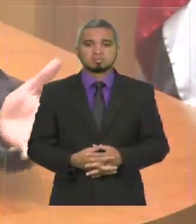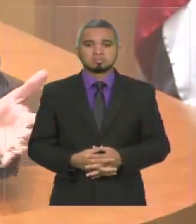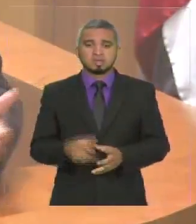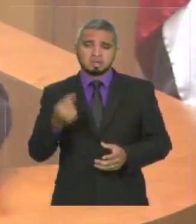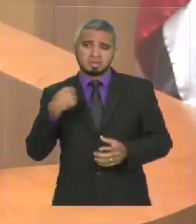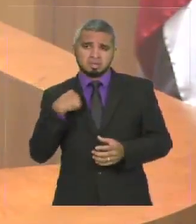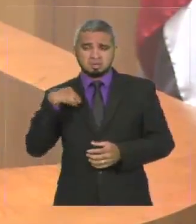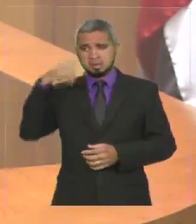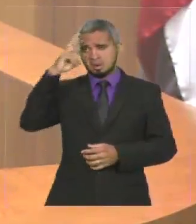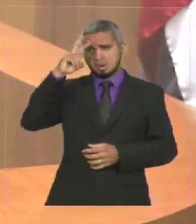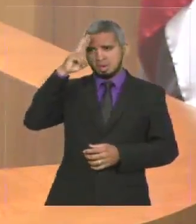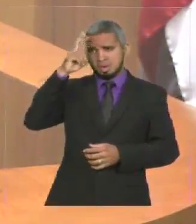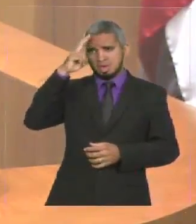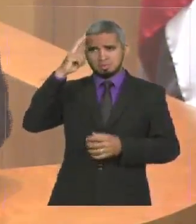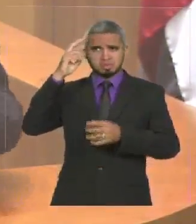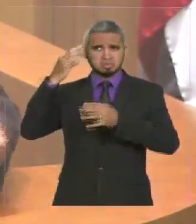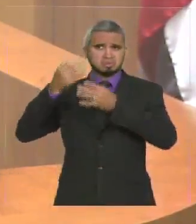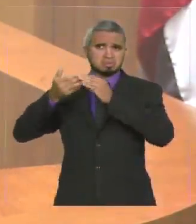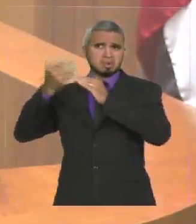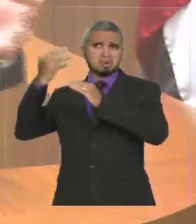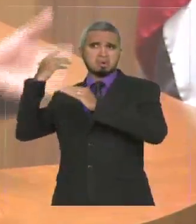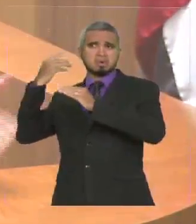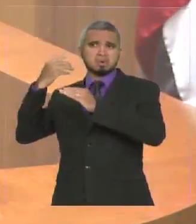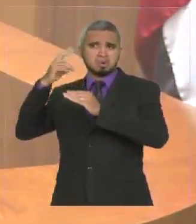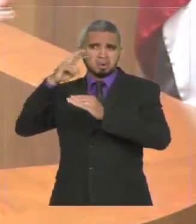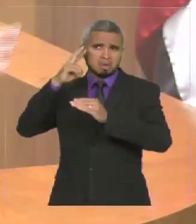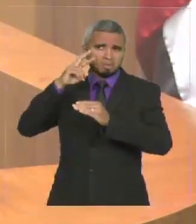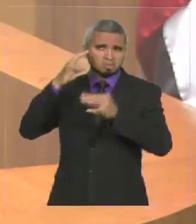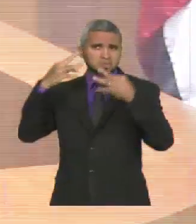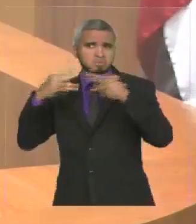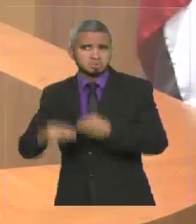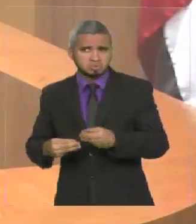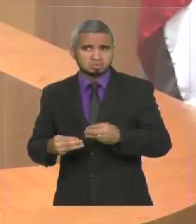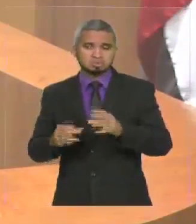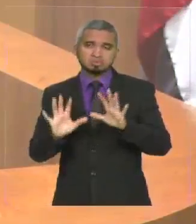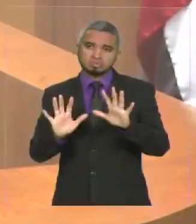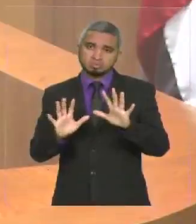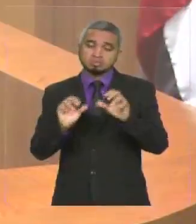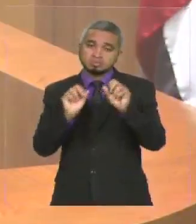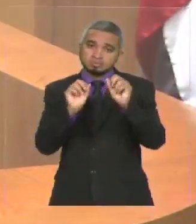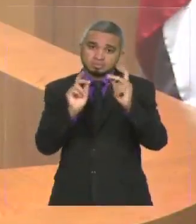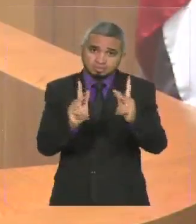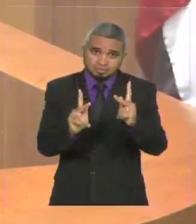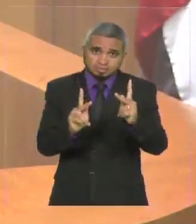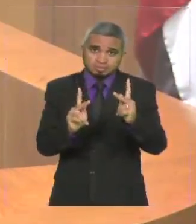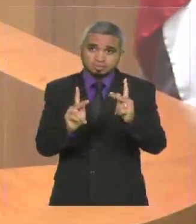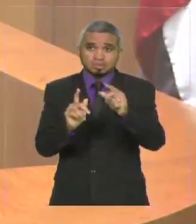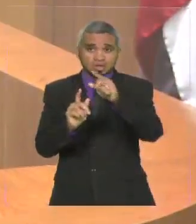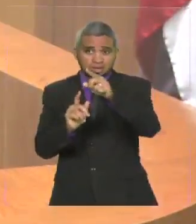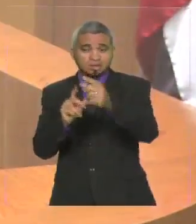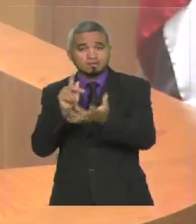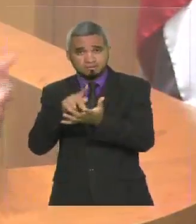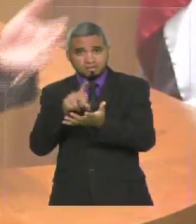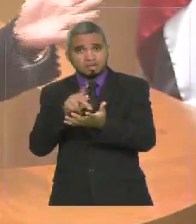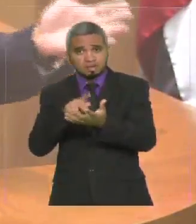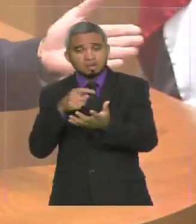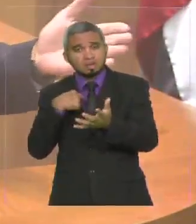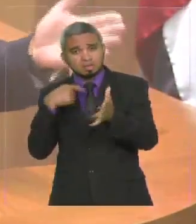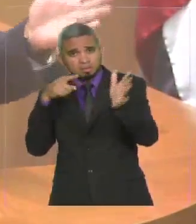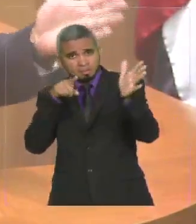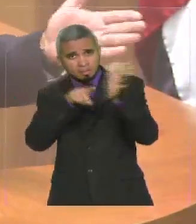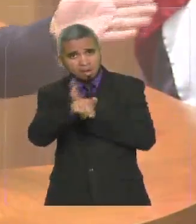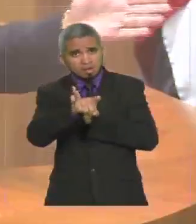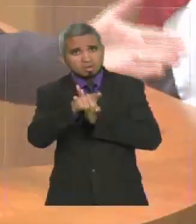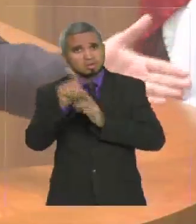tudo? O secretário vem para cá e queriam colocar para ele lembrar de tudo. E ele não tinha como lembrar que eu indaguei ele a respeito da licitação